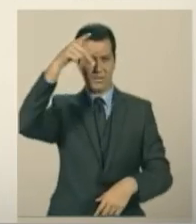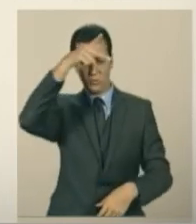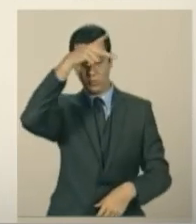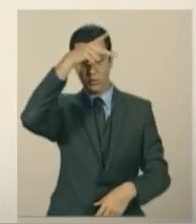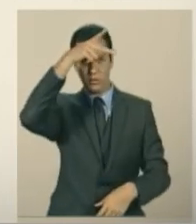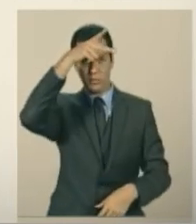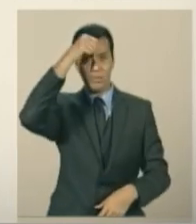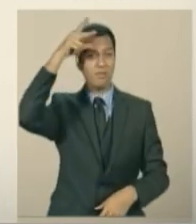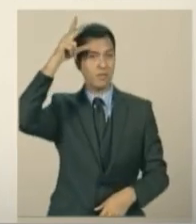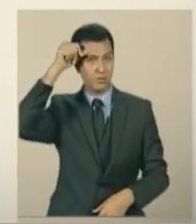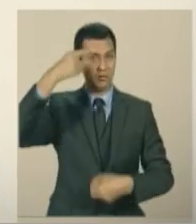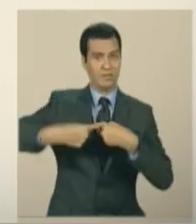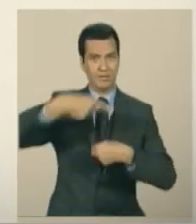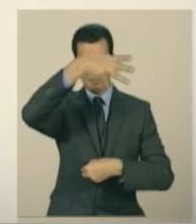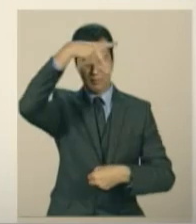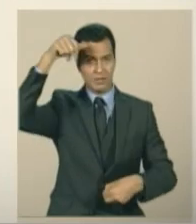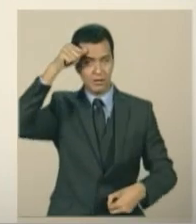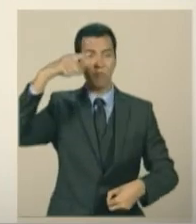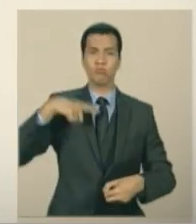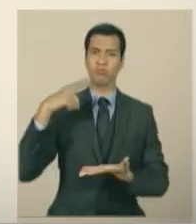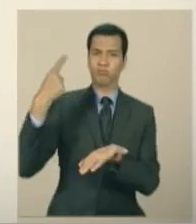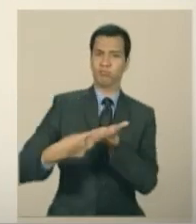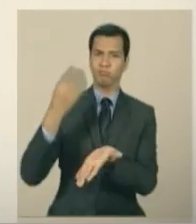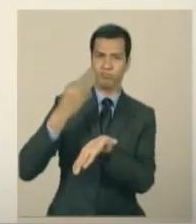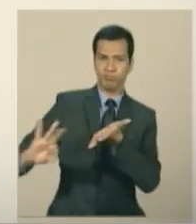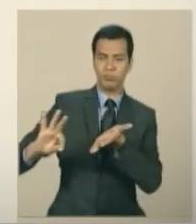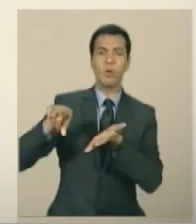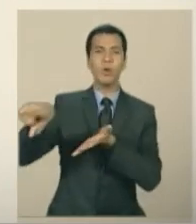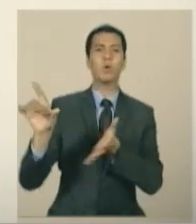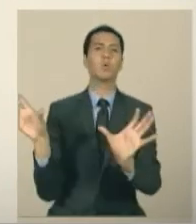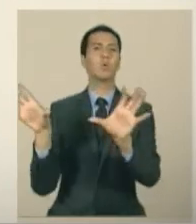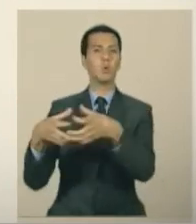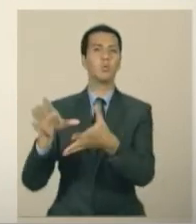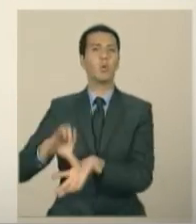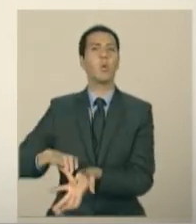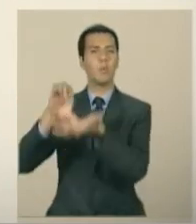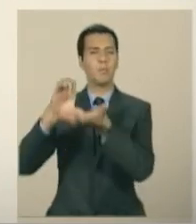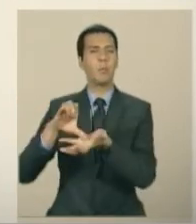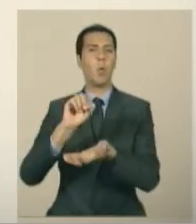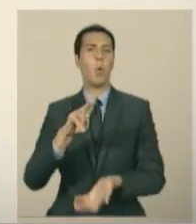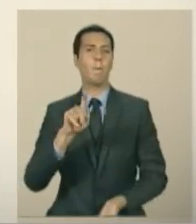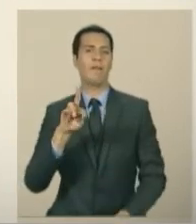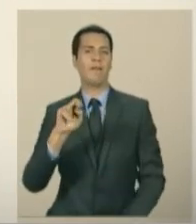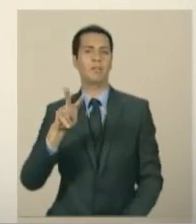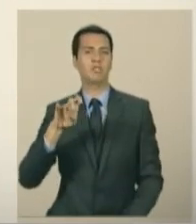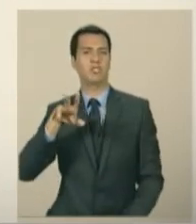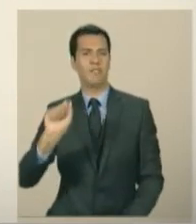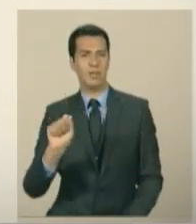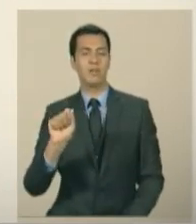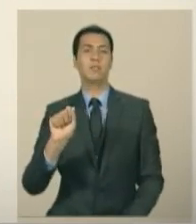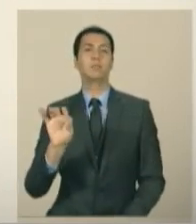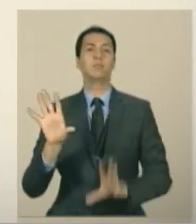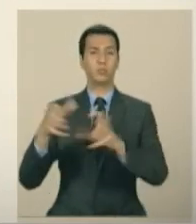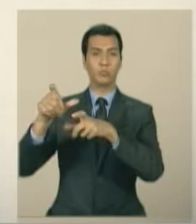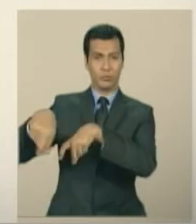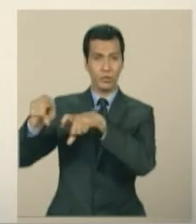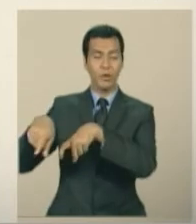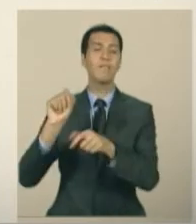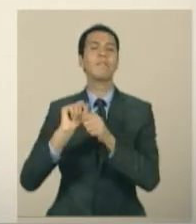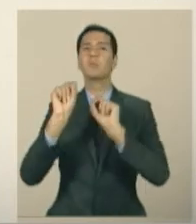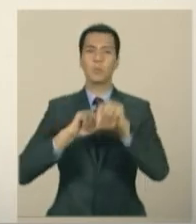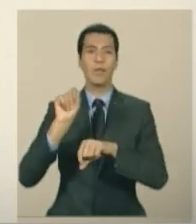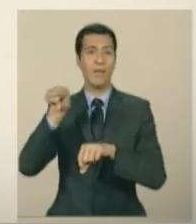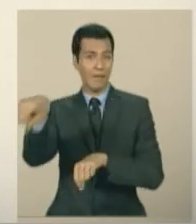EA cooperativa de e do assentamento e atuman a cooperativa Luciano vai fornecer